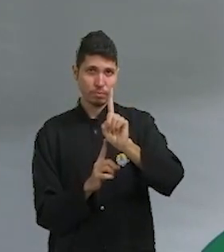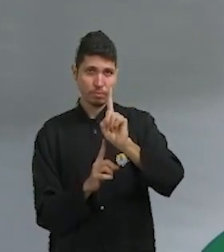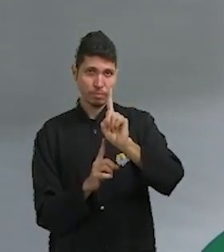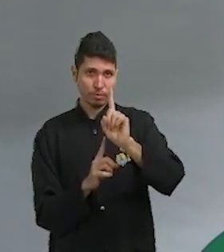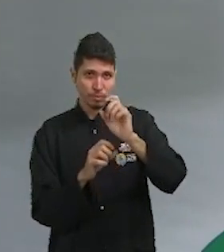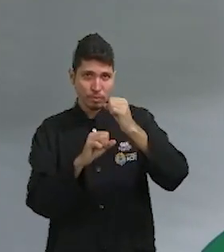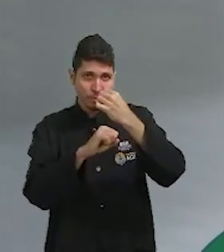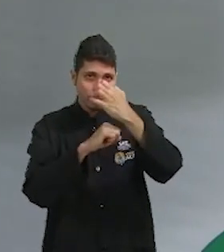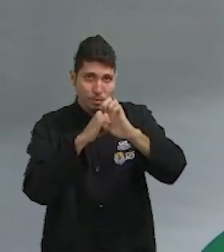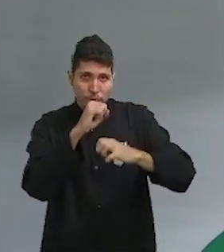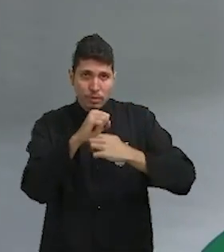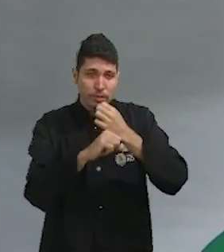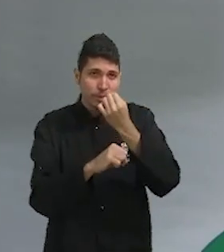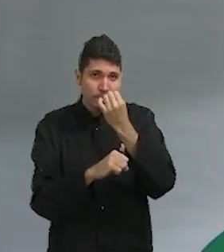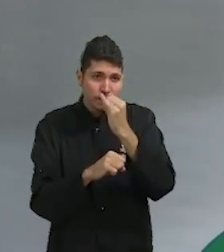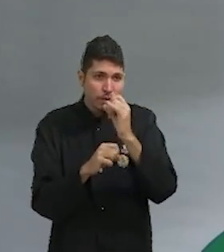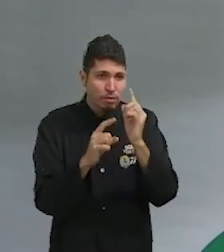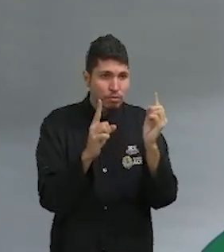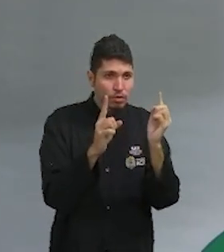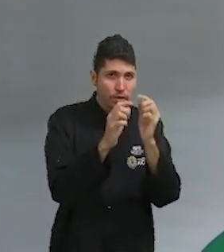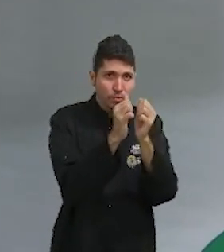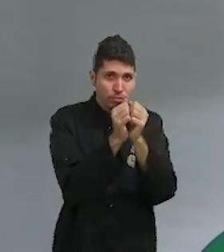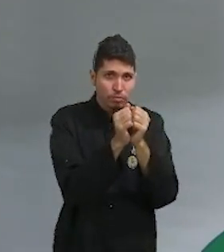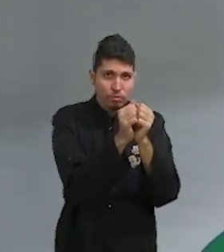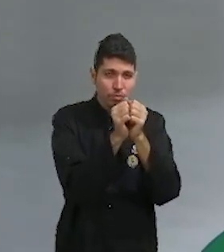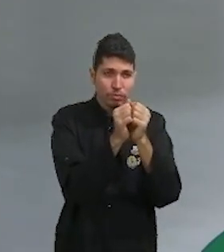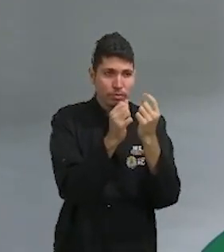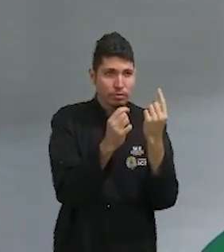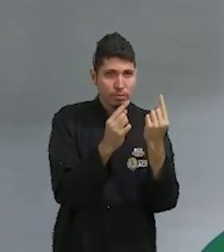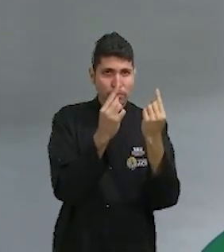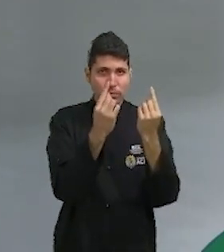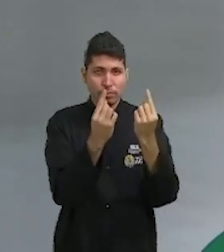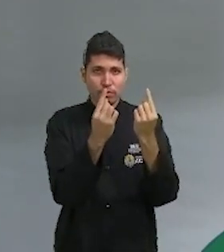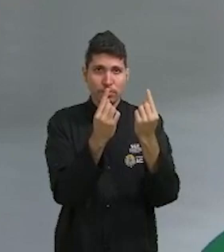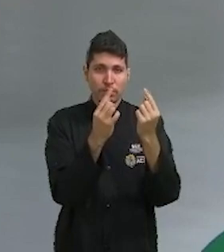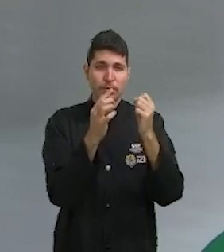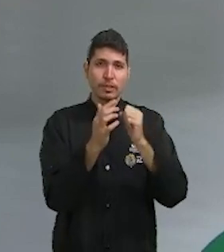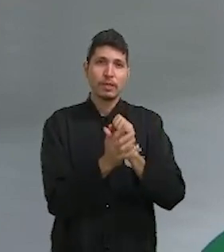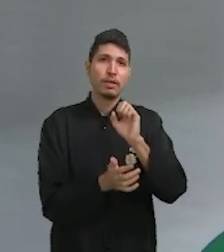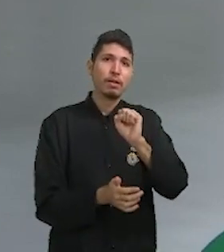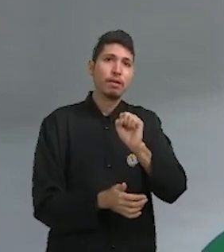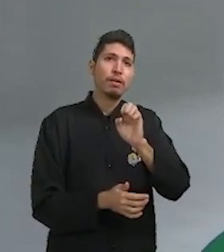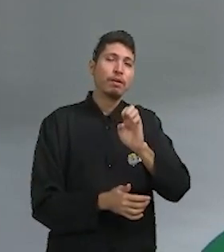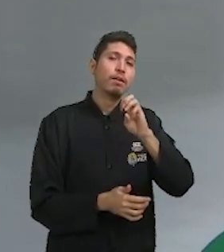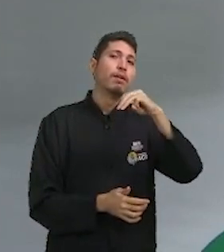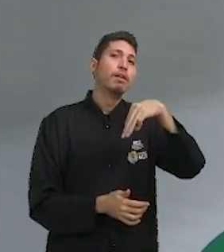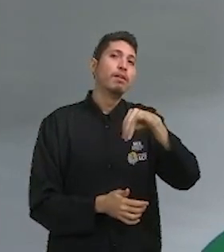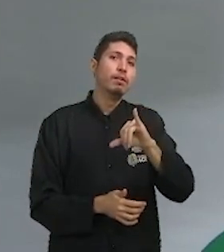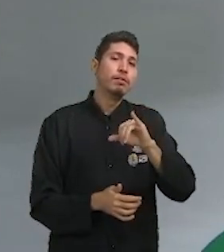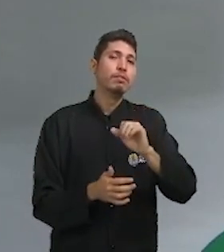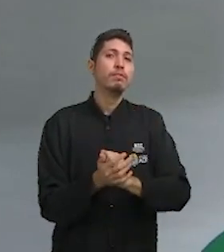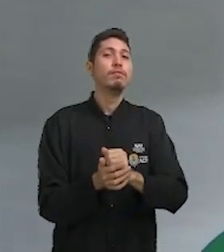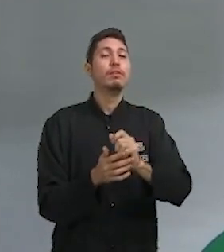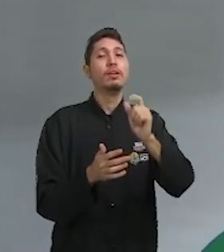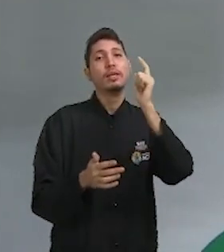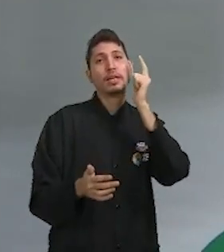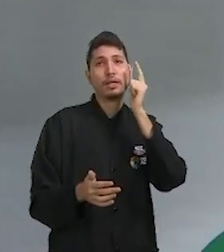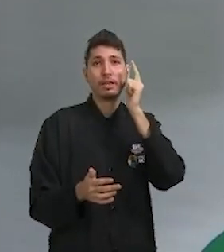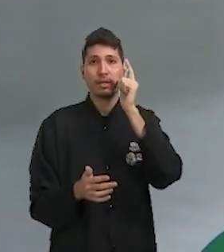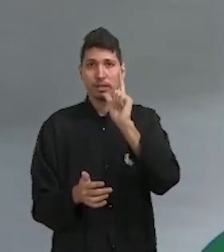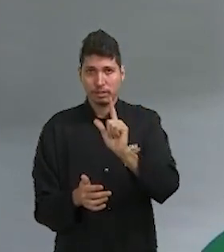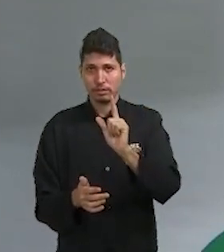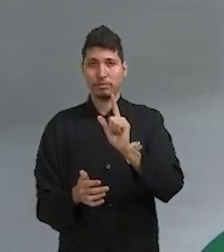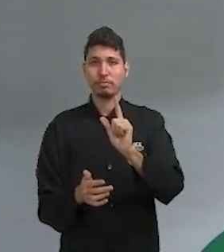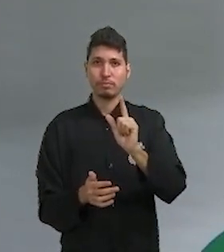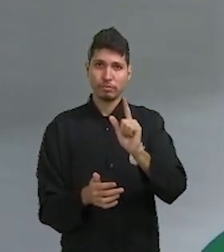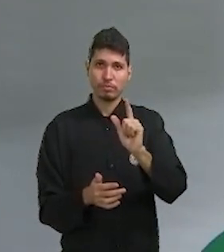ele está do lado dos reagentes, a semi-reação está querendo me dizer que ele vai ganhar. E